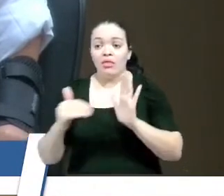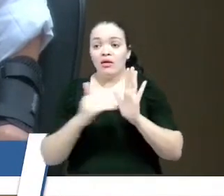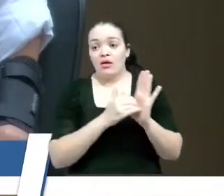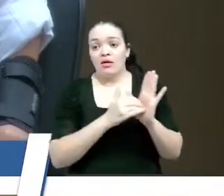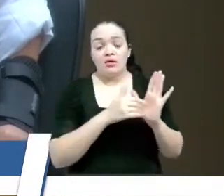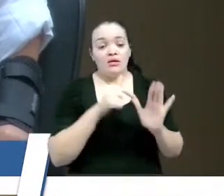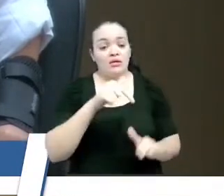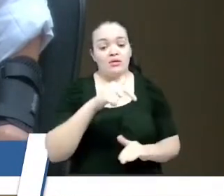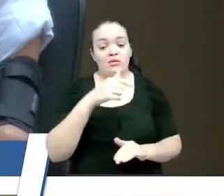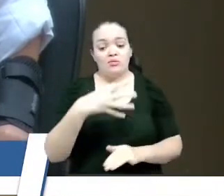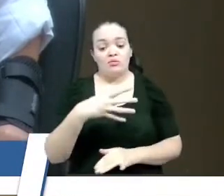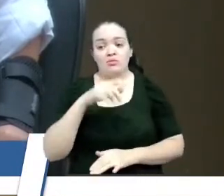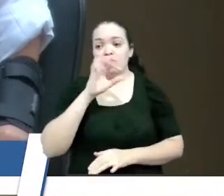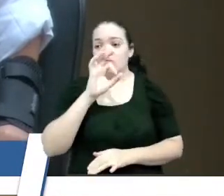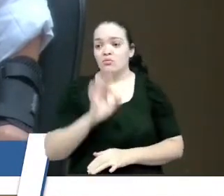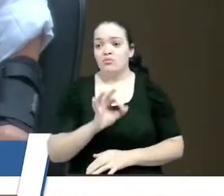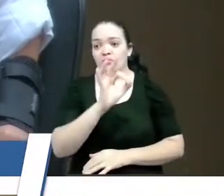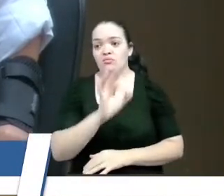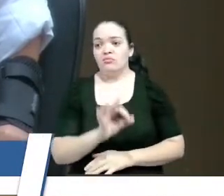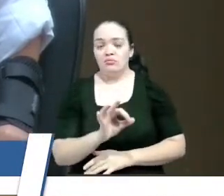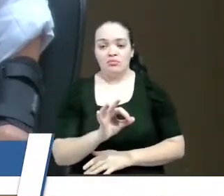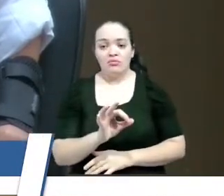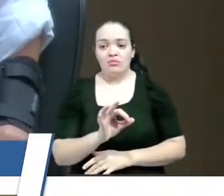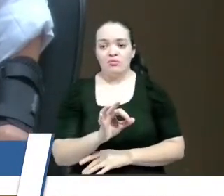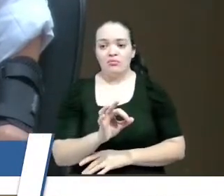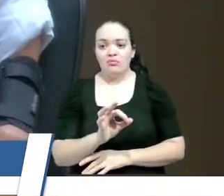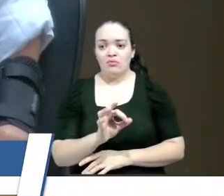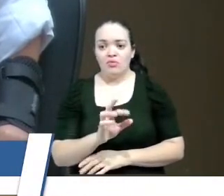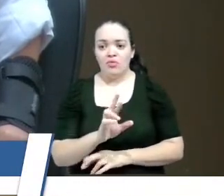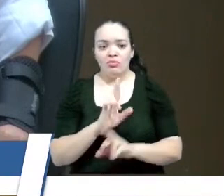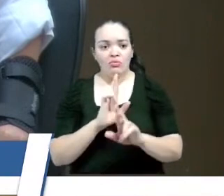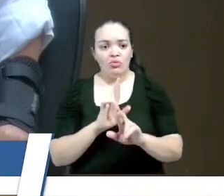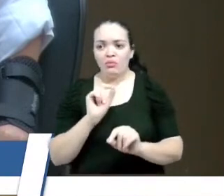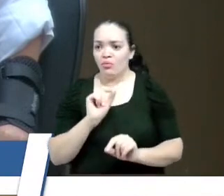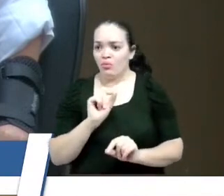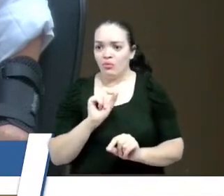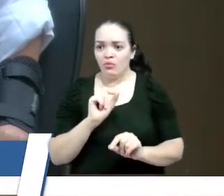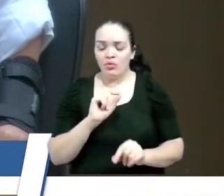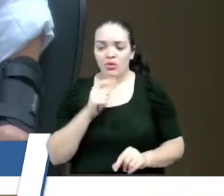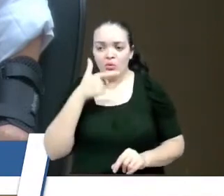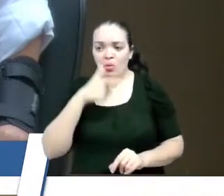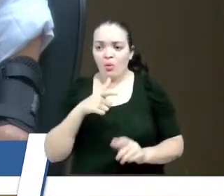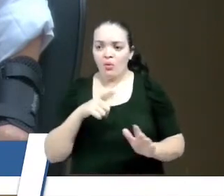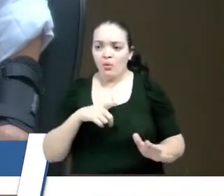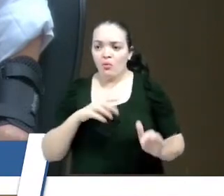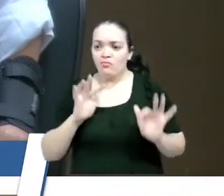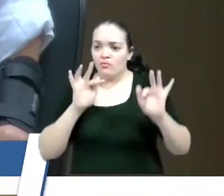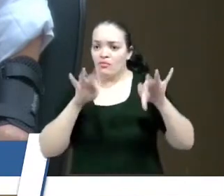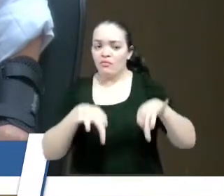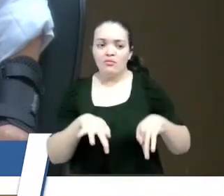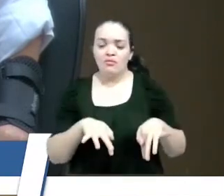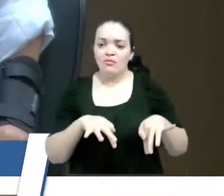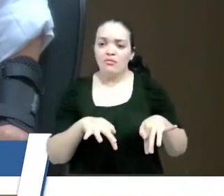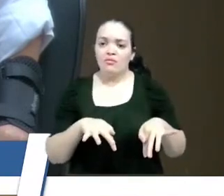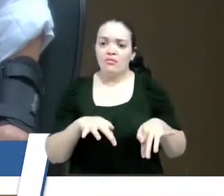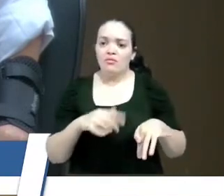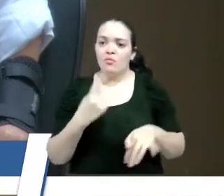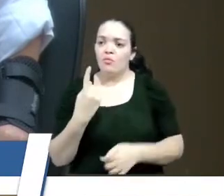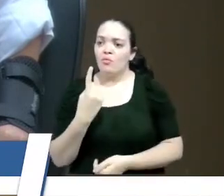74,74%. E a expectativa de fechamento do ano é de